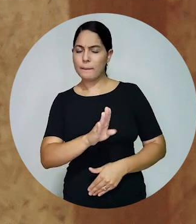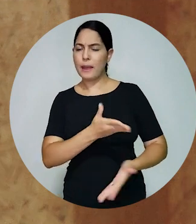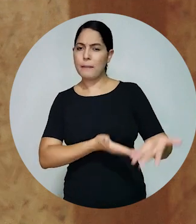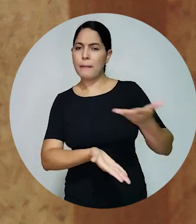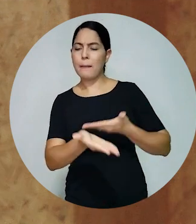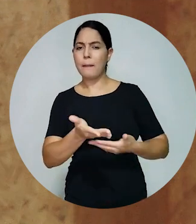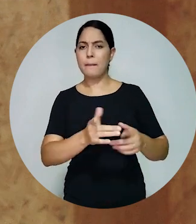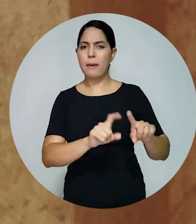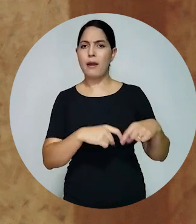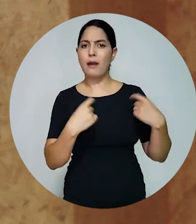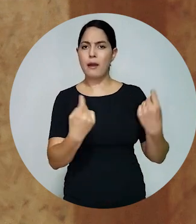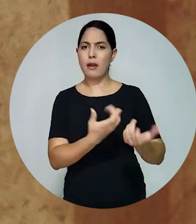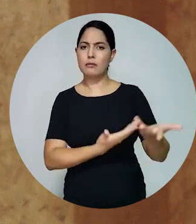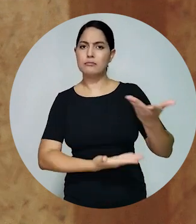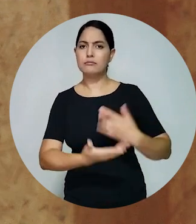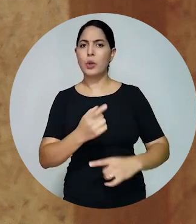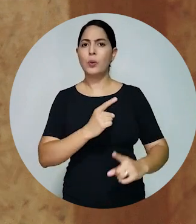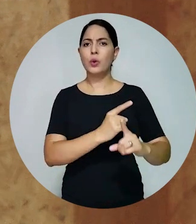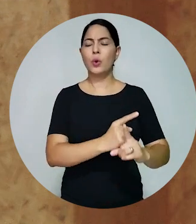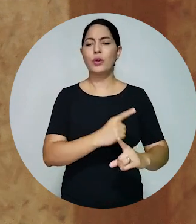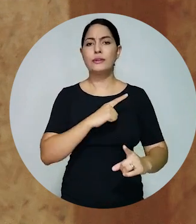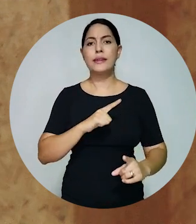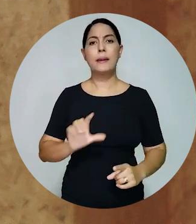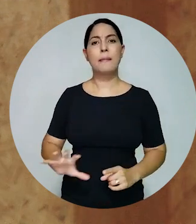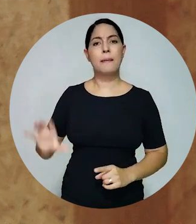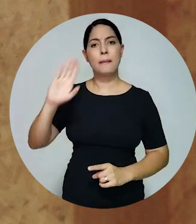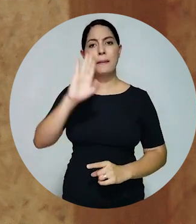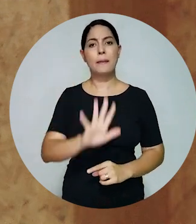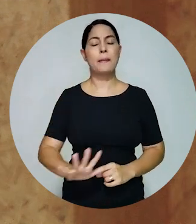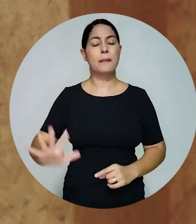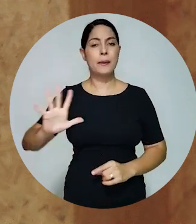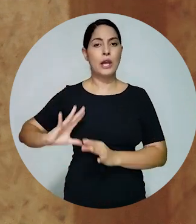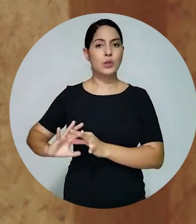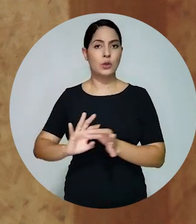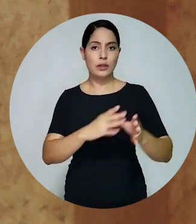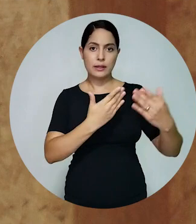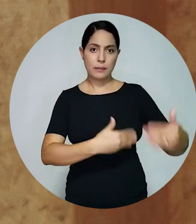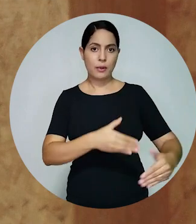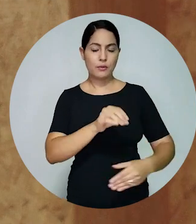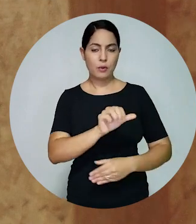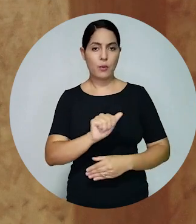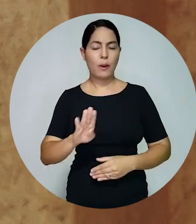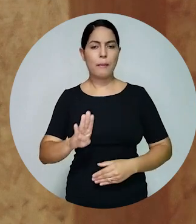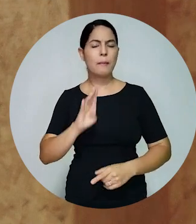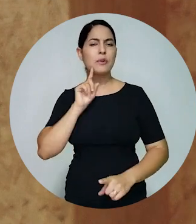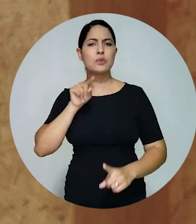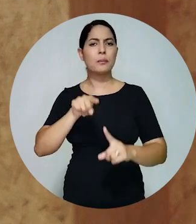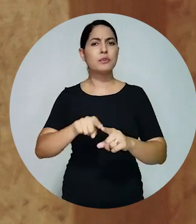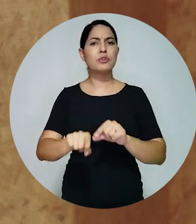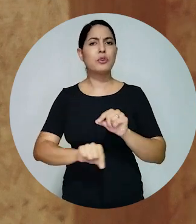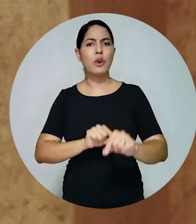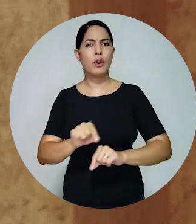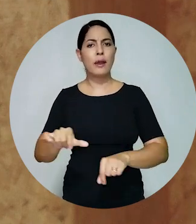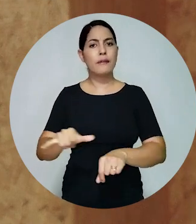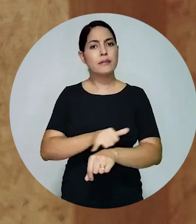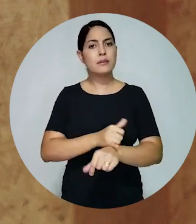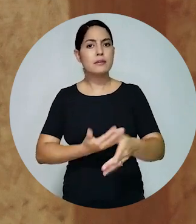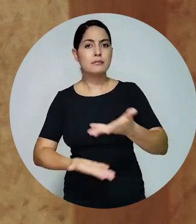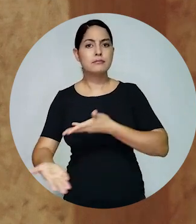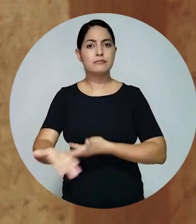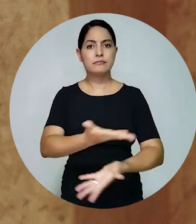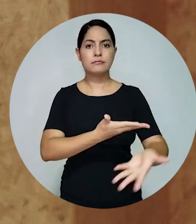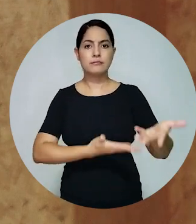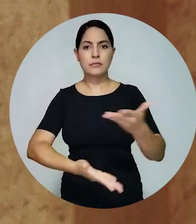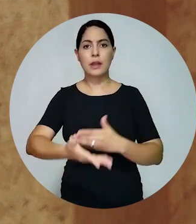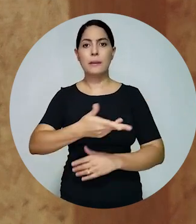um encontro reunindo os presidentes de comissões das seccionais que trabalham com o certame. A ideia da reunião foi